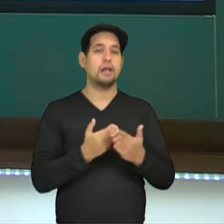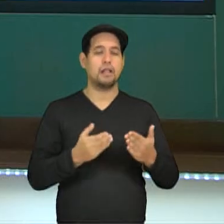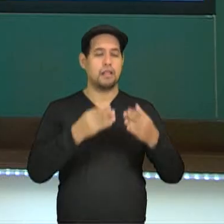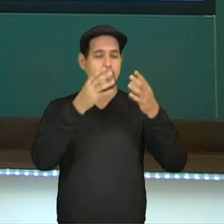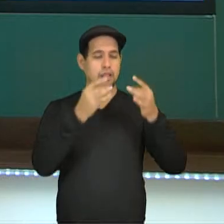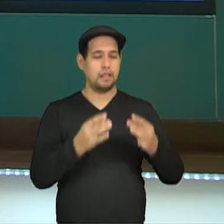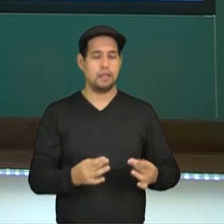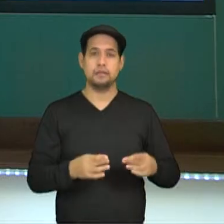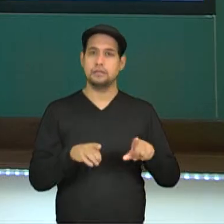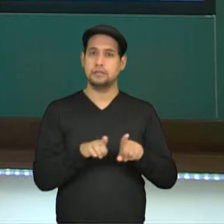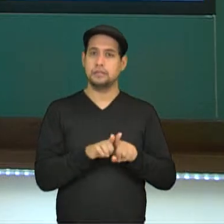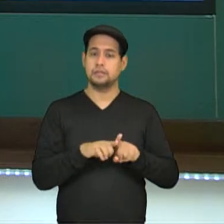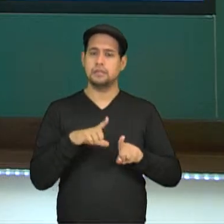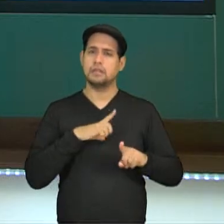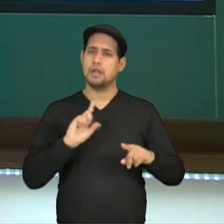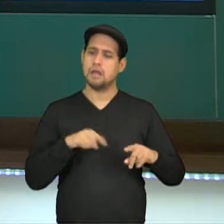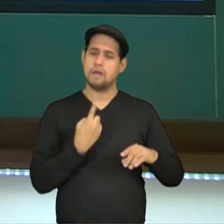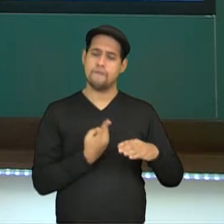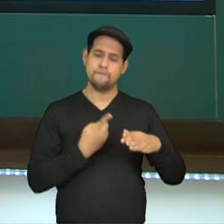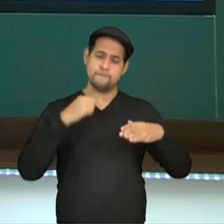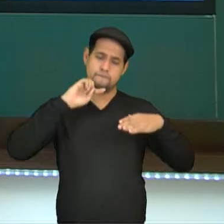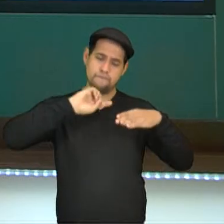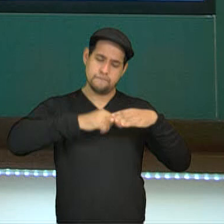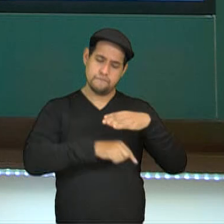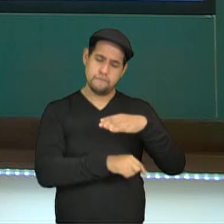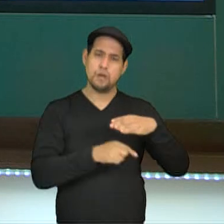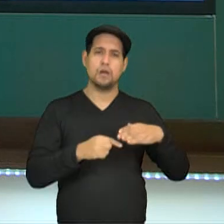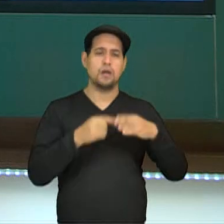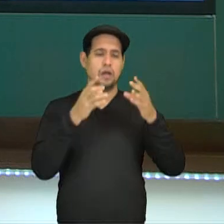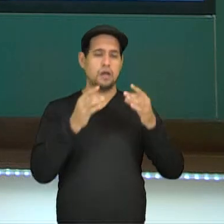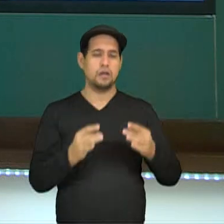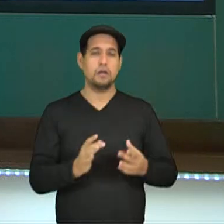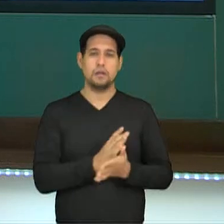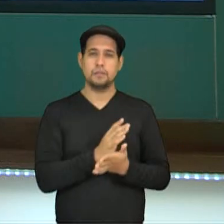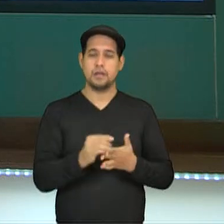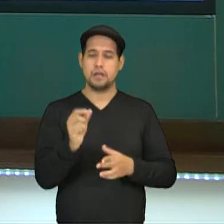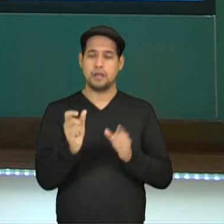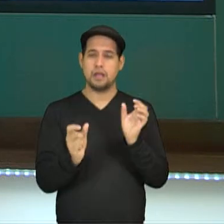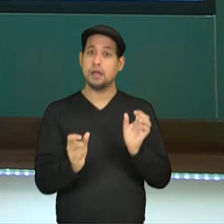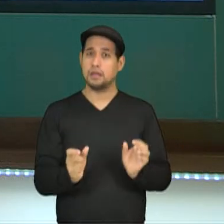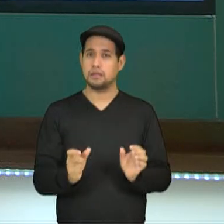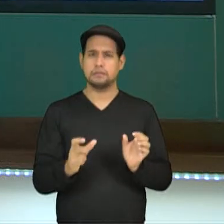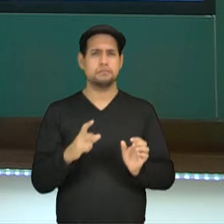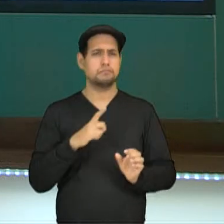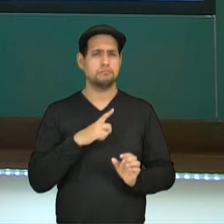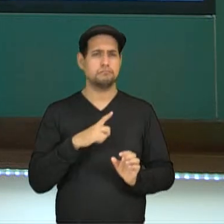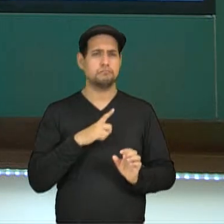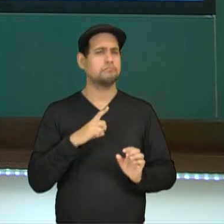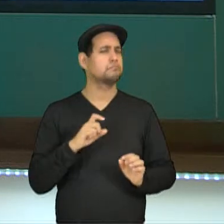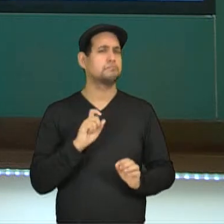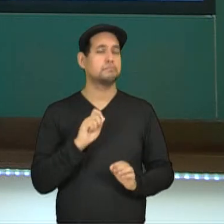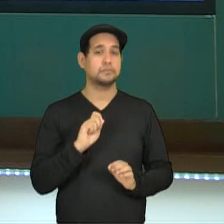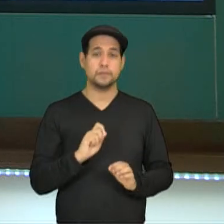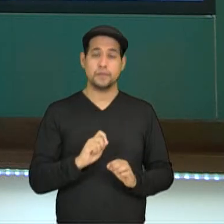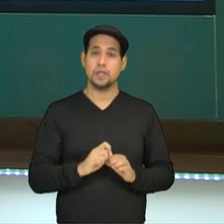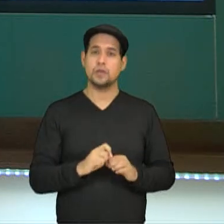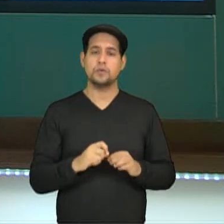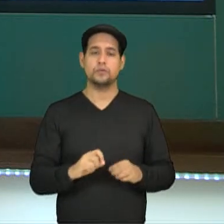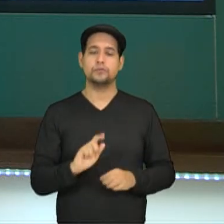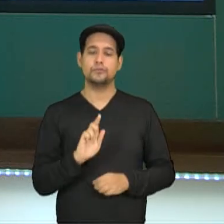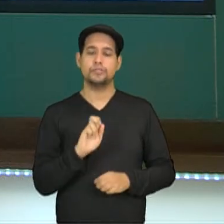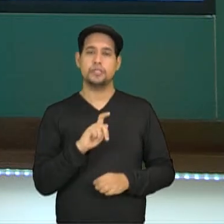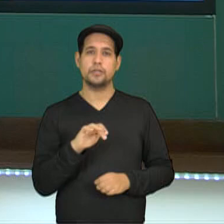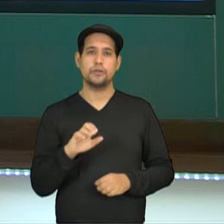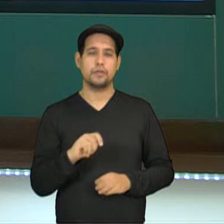elementos composicionais e aprofundar com relação às características dos elementos composicionais que constituem este gênero